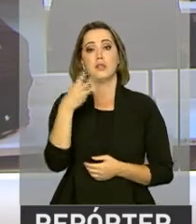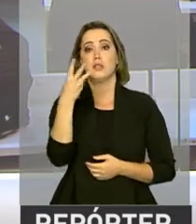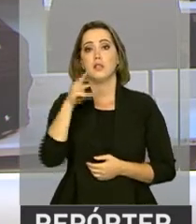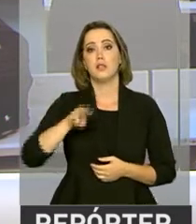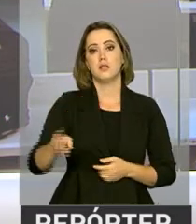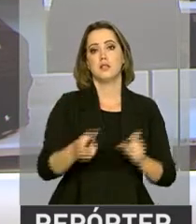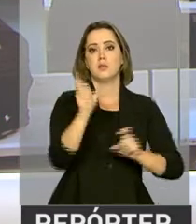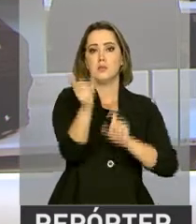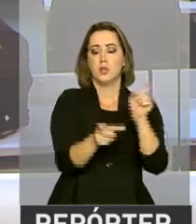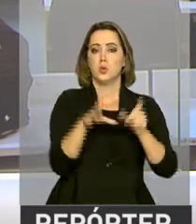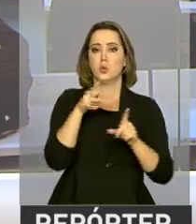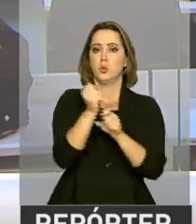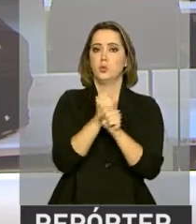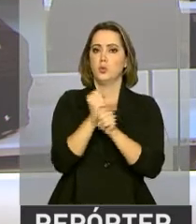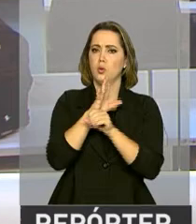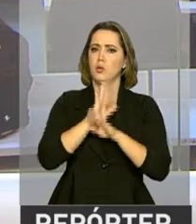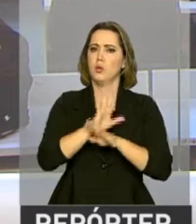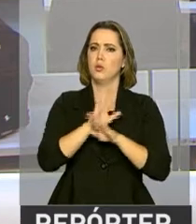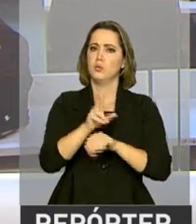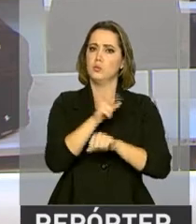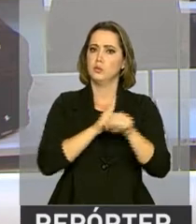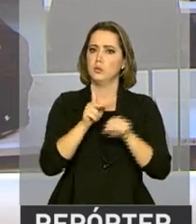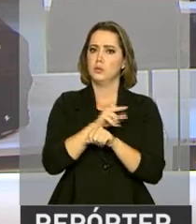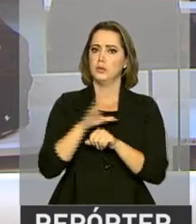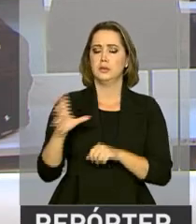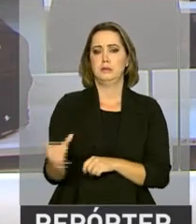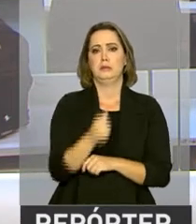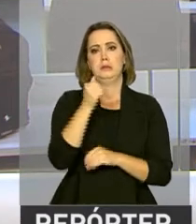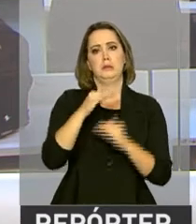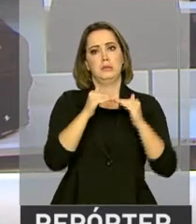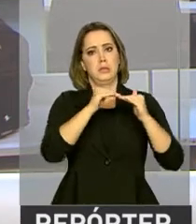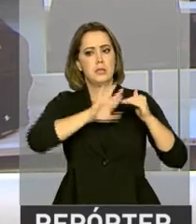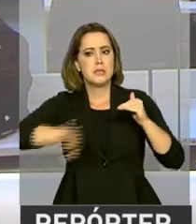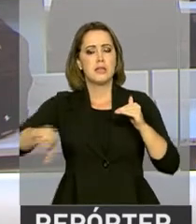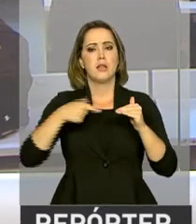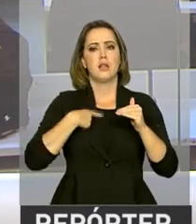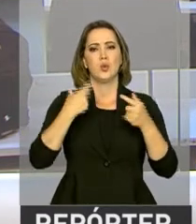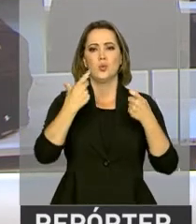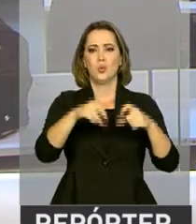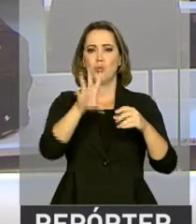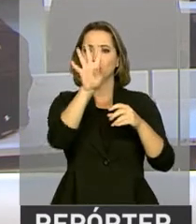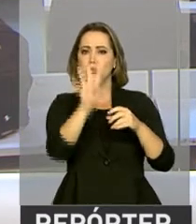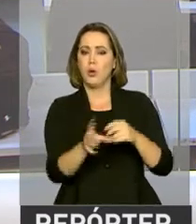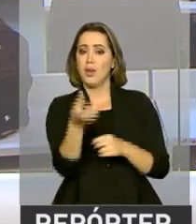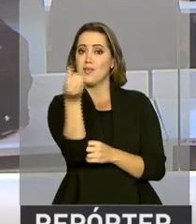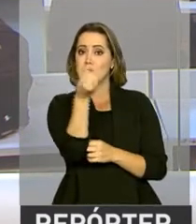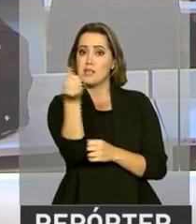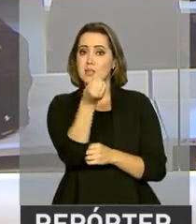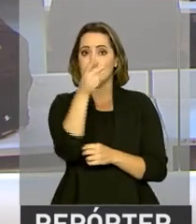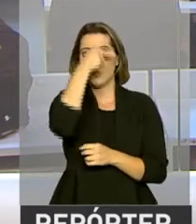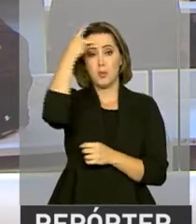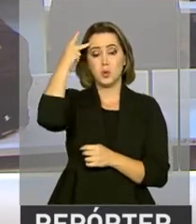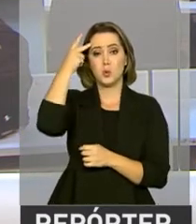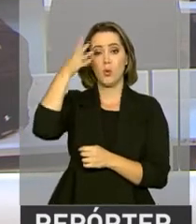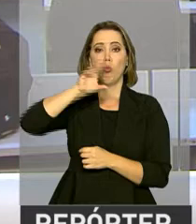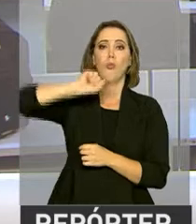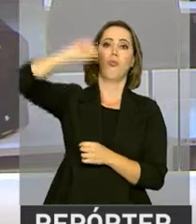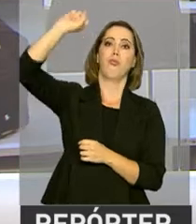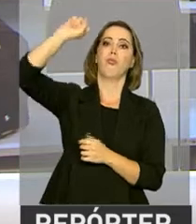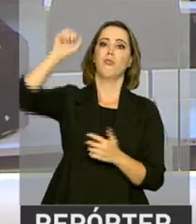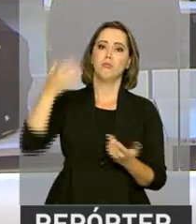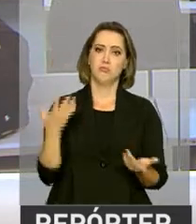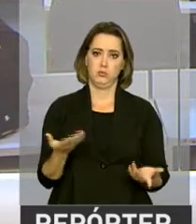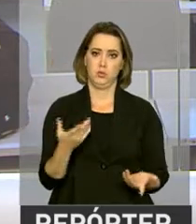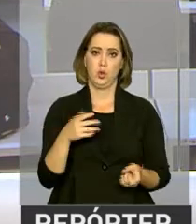milhões de pessoas por ano e ajudar o país a sair do ranking desse sexto no mundo com o maior número absoluto de suicídios